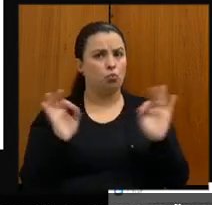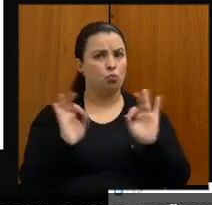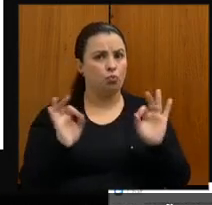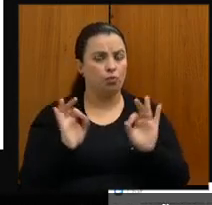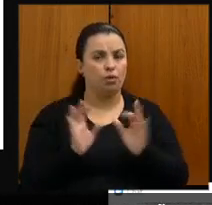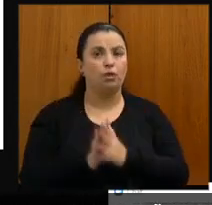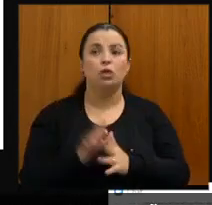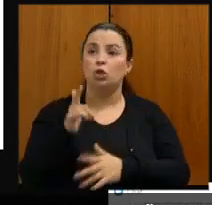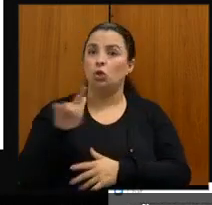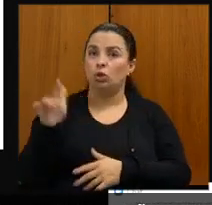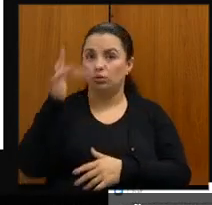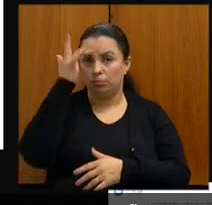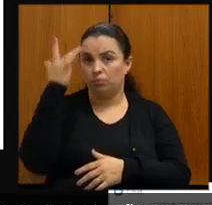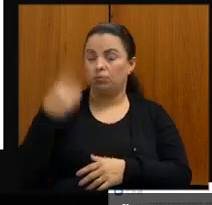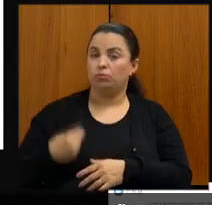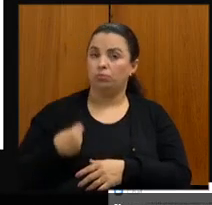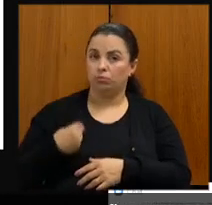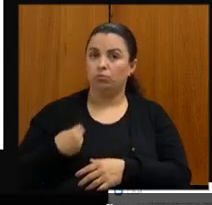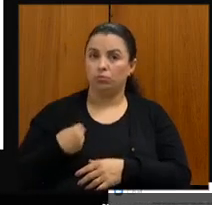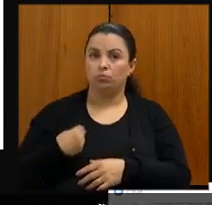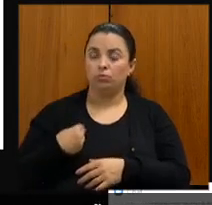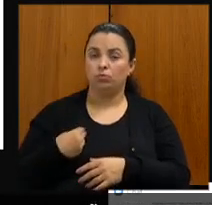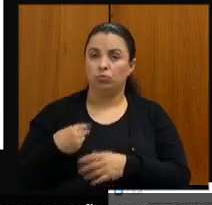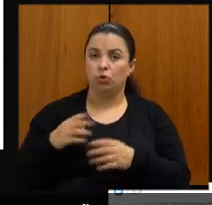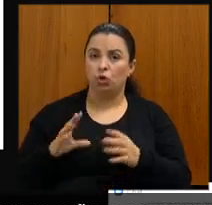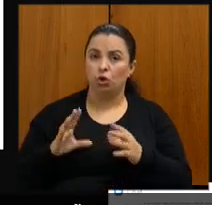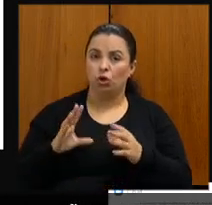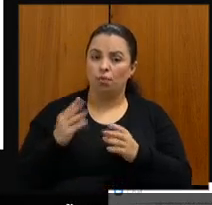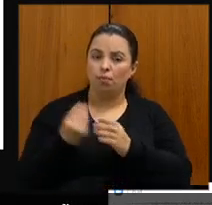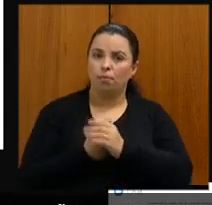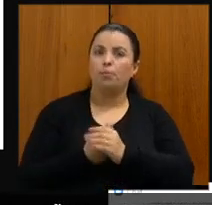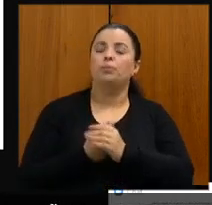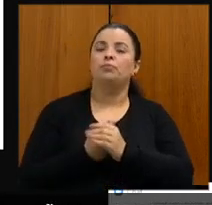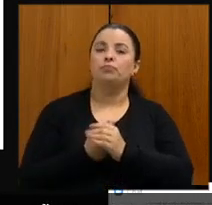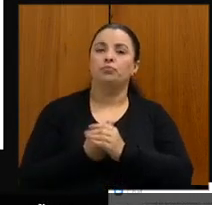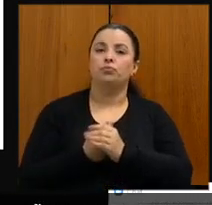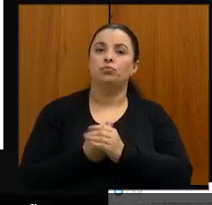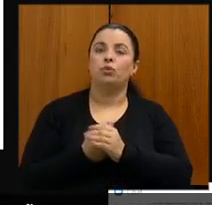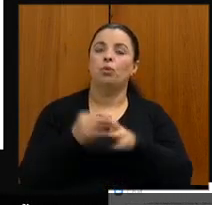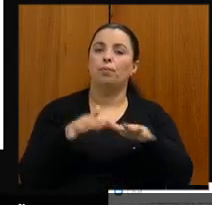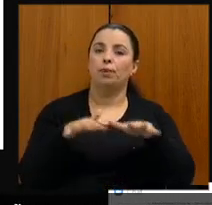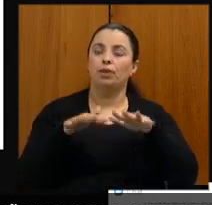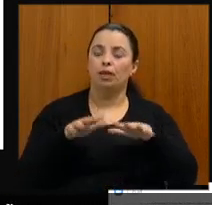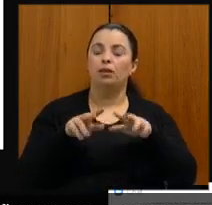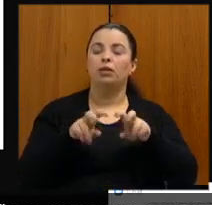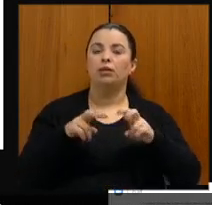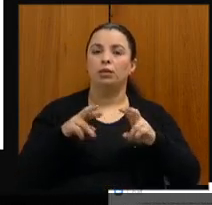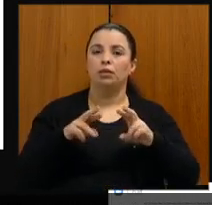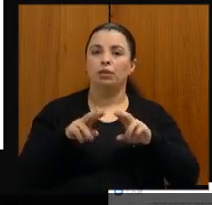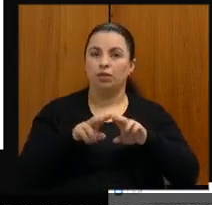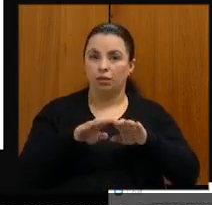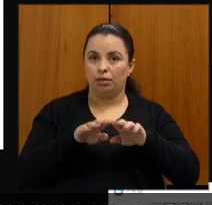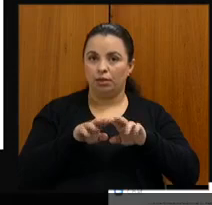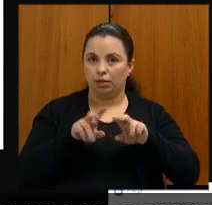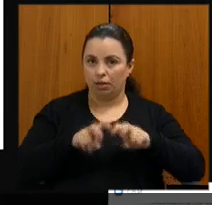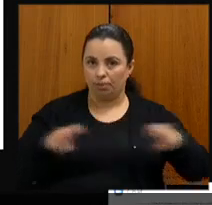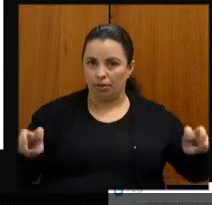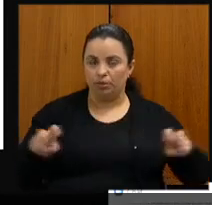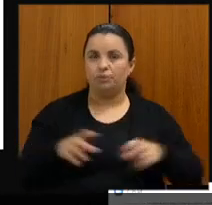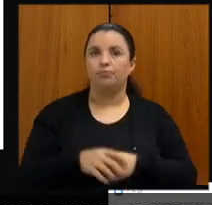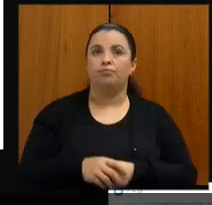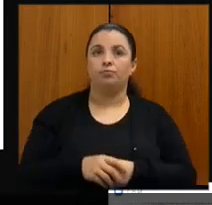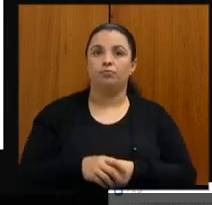e os demais participantes envolvidos que compõem o pleno da mesa e por fim o monitoramento